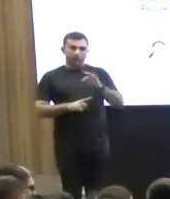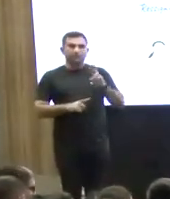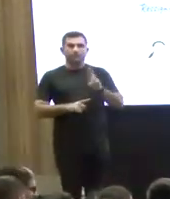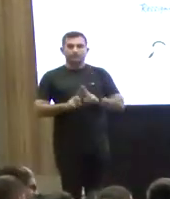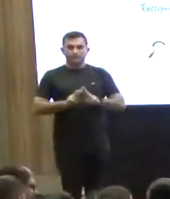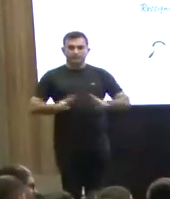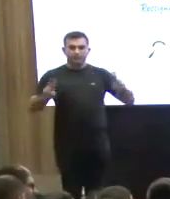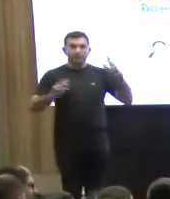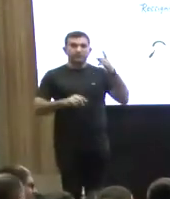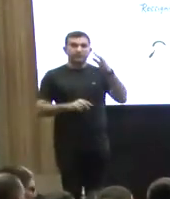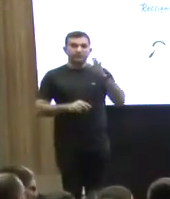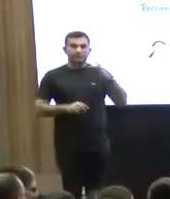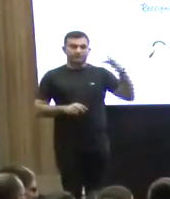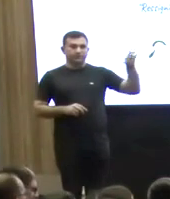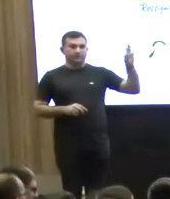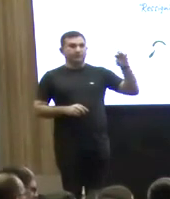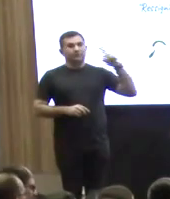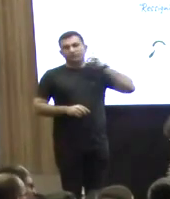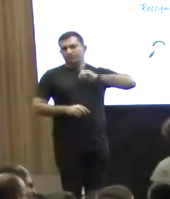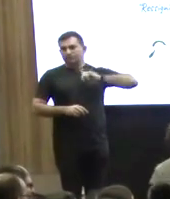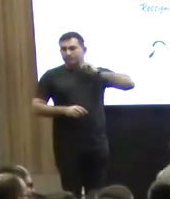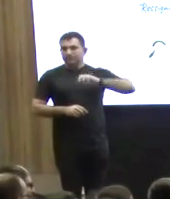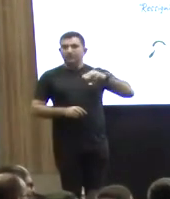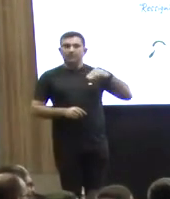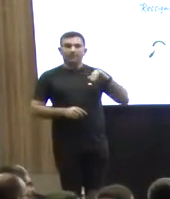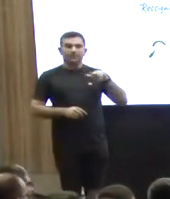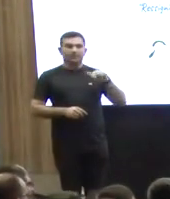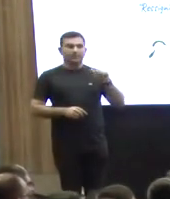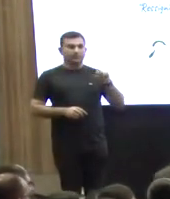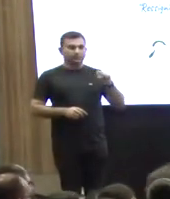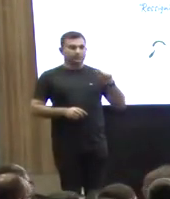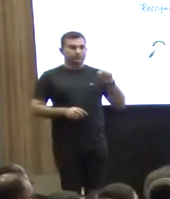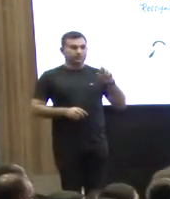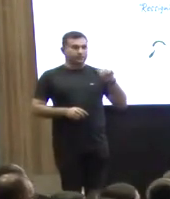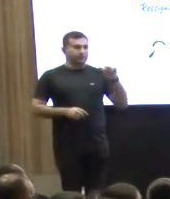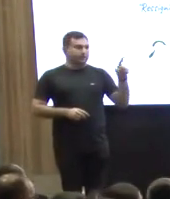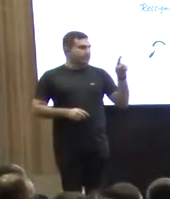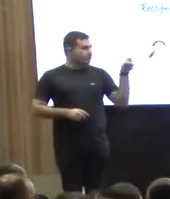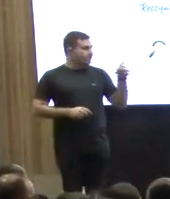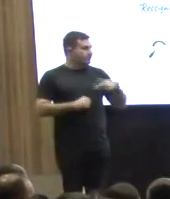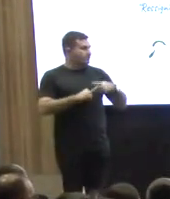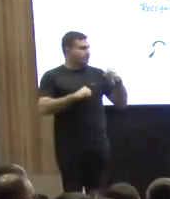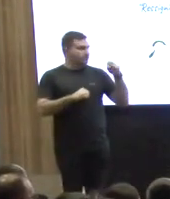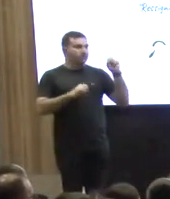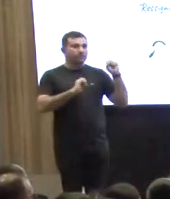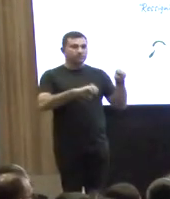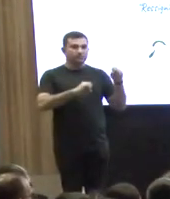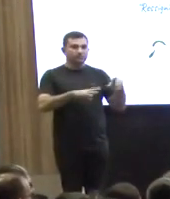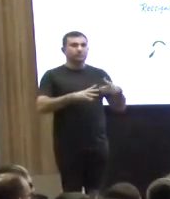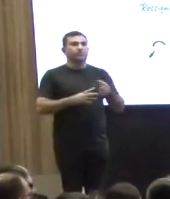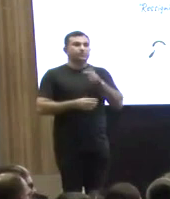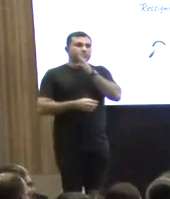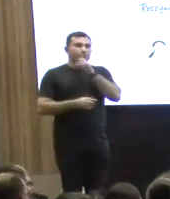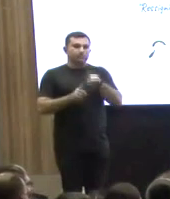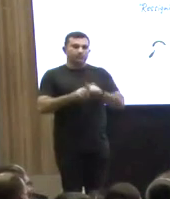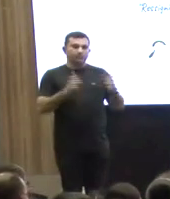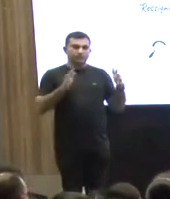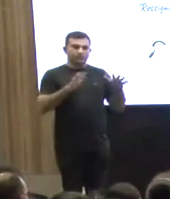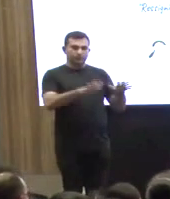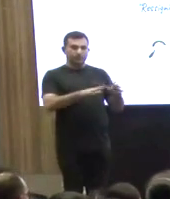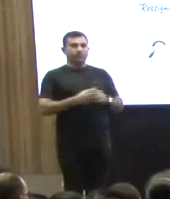Minas Gerais. Ela integra o corpo docente permanente da pós-graduação em Educação, Conhecimento e Inclusão Social da